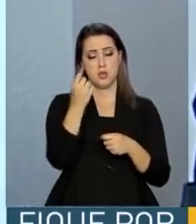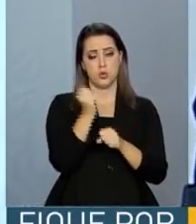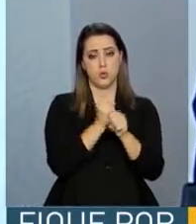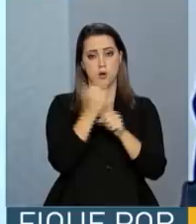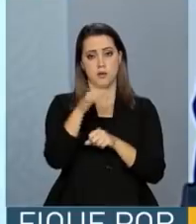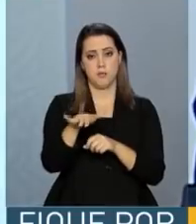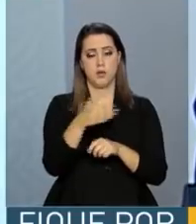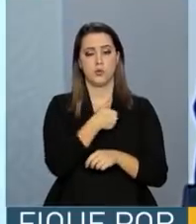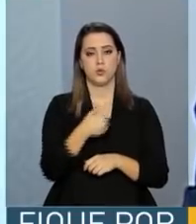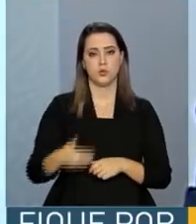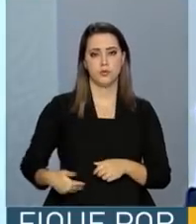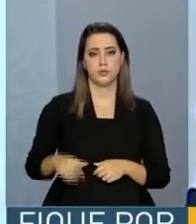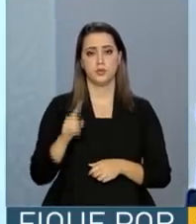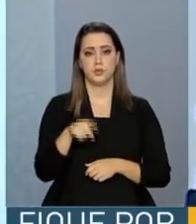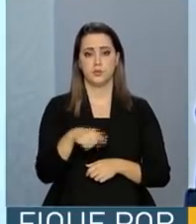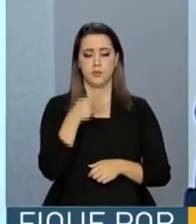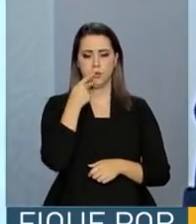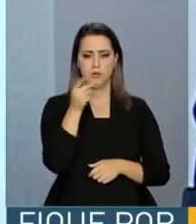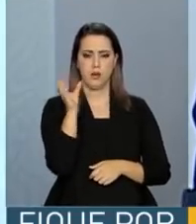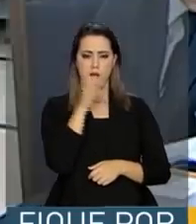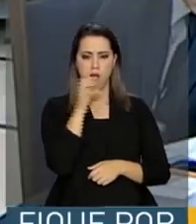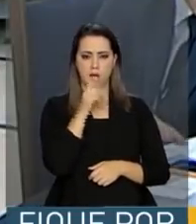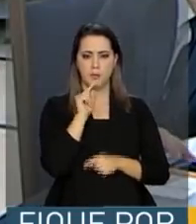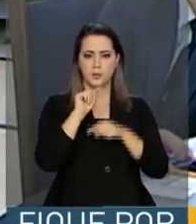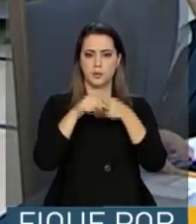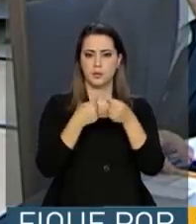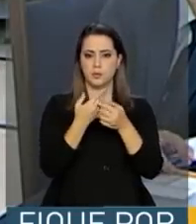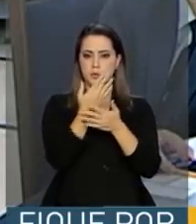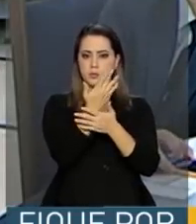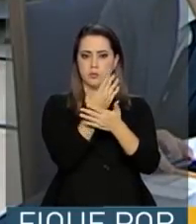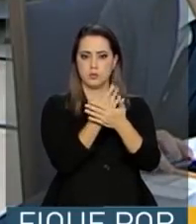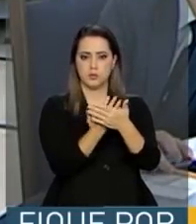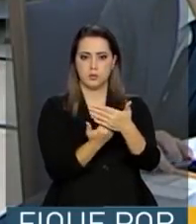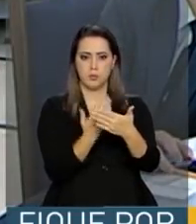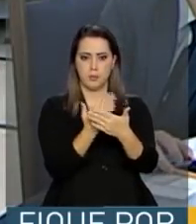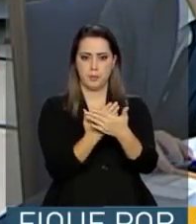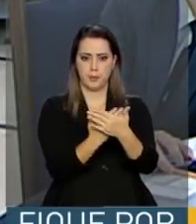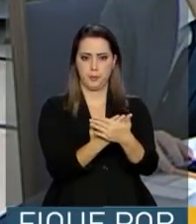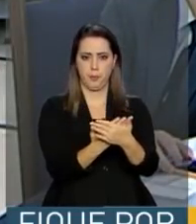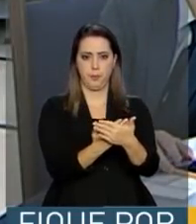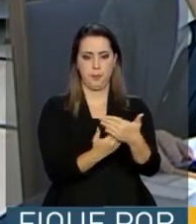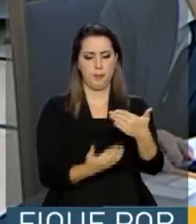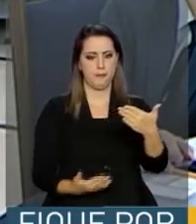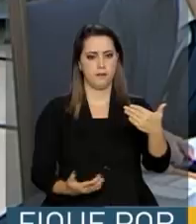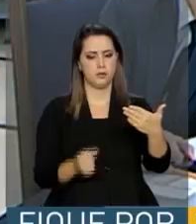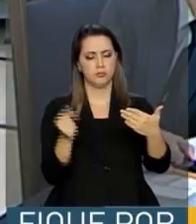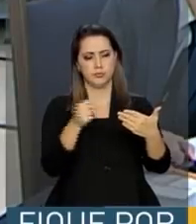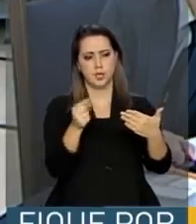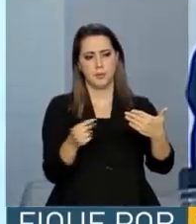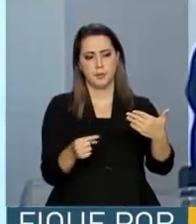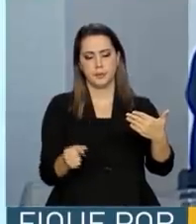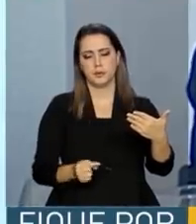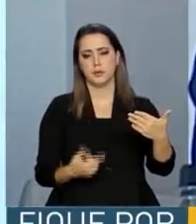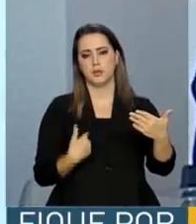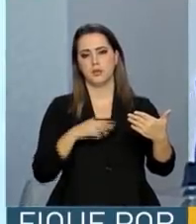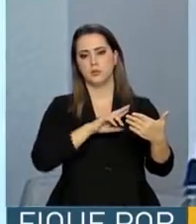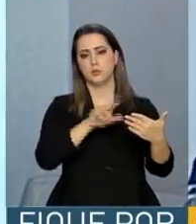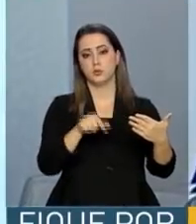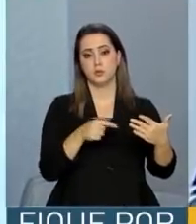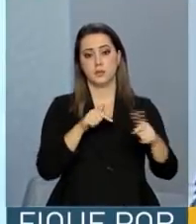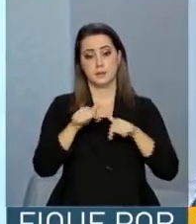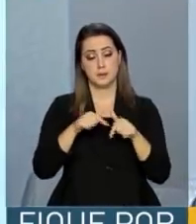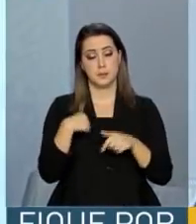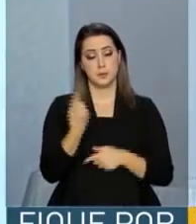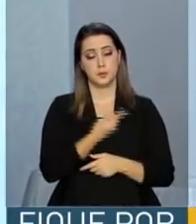isto meus amigos em um brevíssimo relato depois vocês receberam uma coisa sei quantas medidas que é macho centenas de